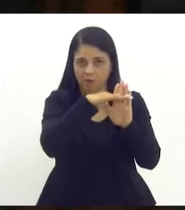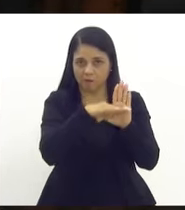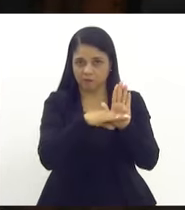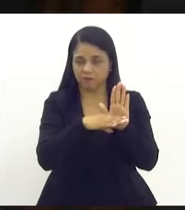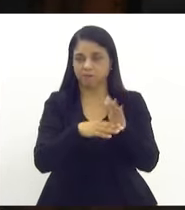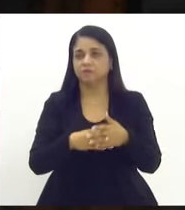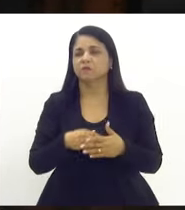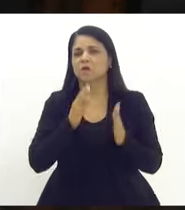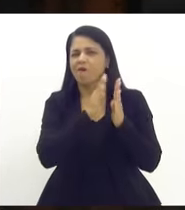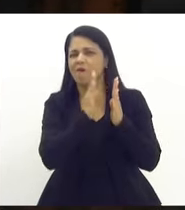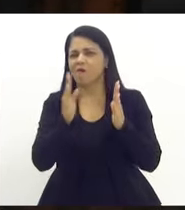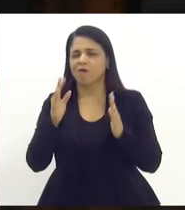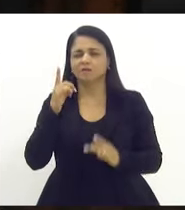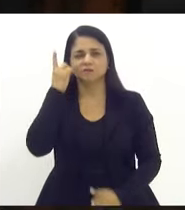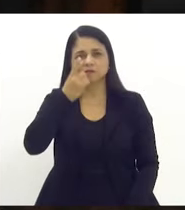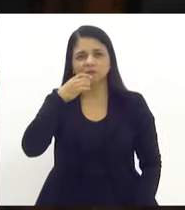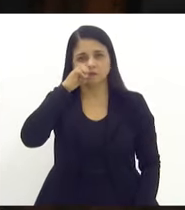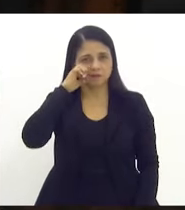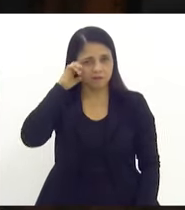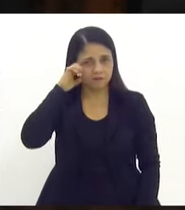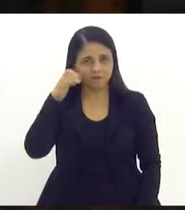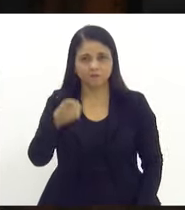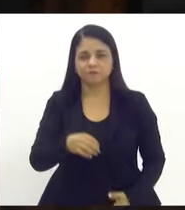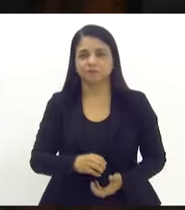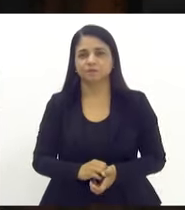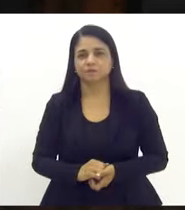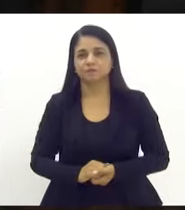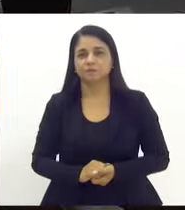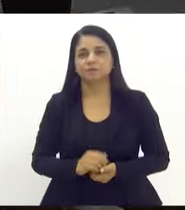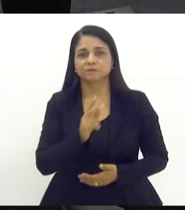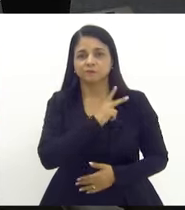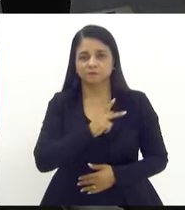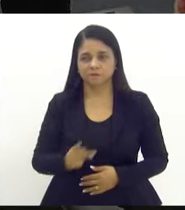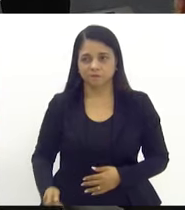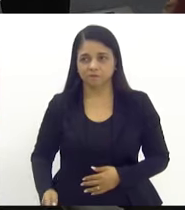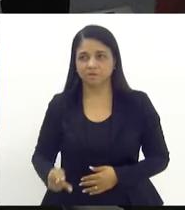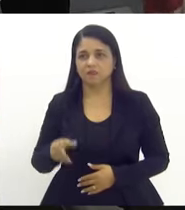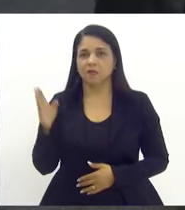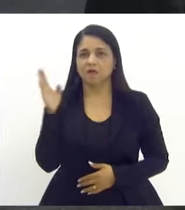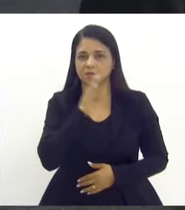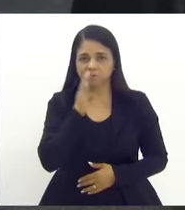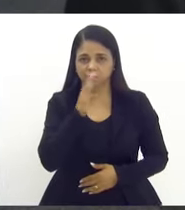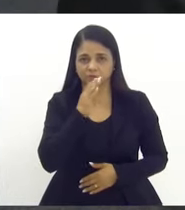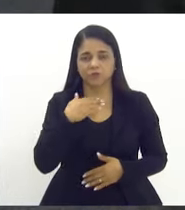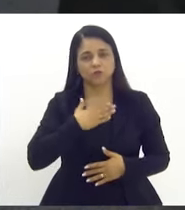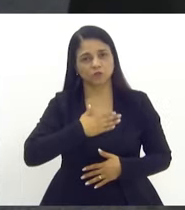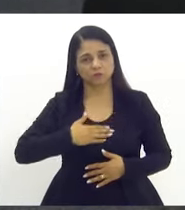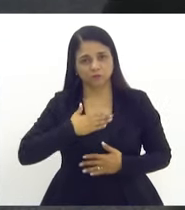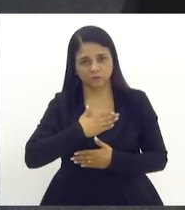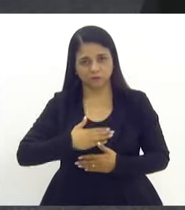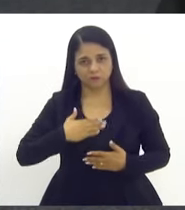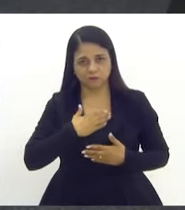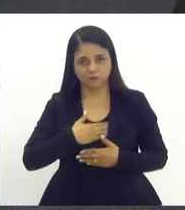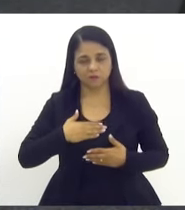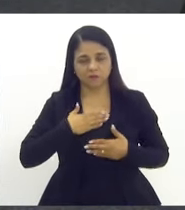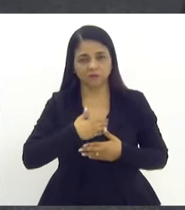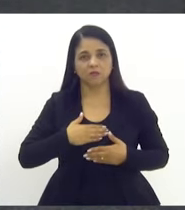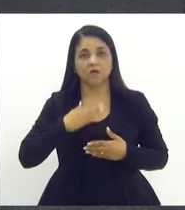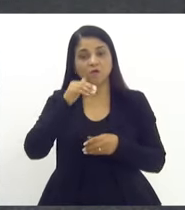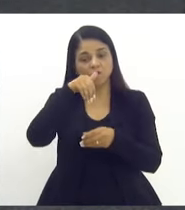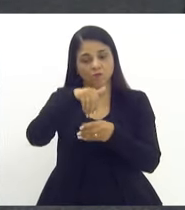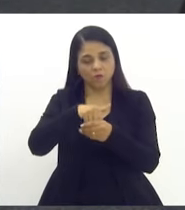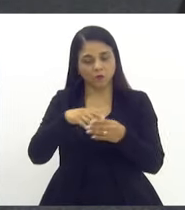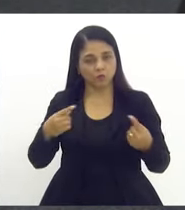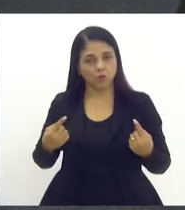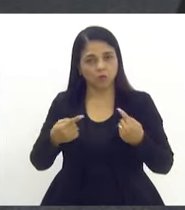retorna. Presidente. Pois não, deputada Élica. Presidente, rapidamente, eu gostaria de deixar consignado voto contrário